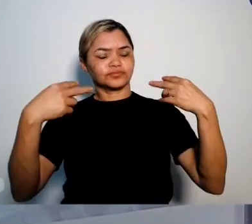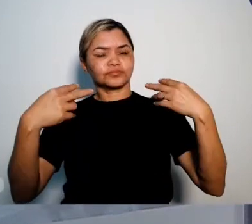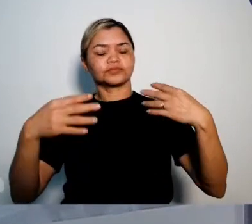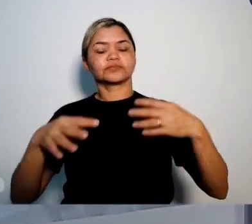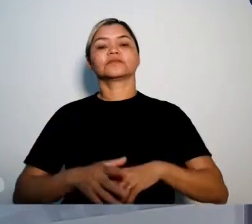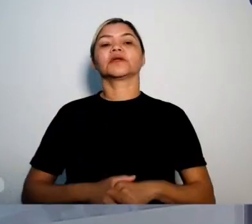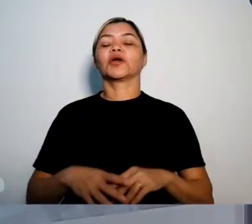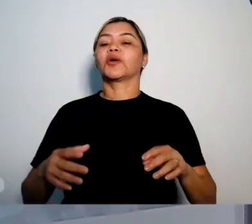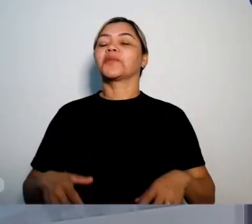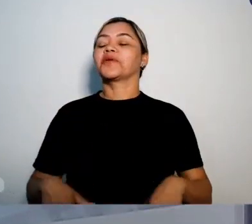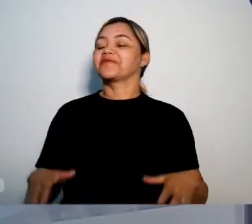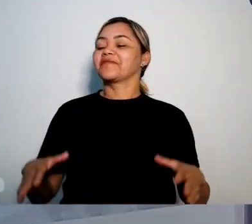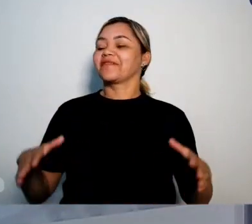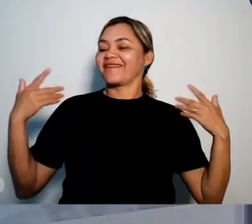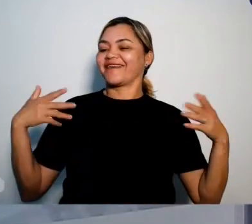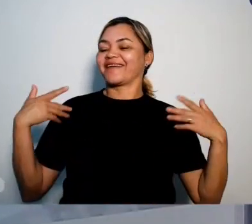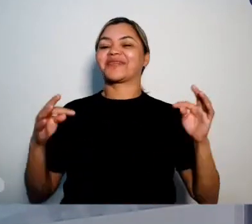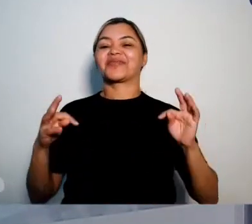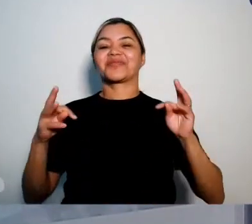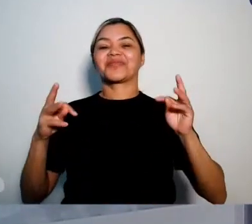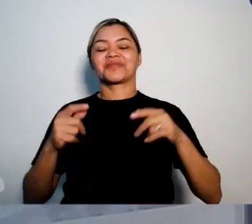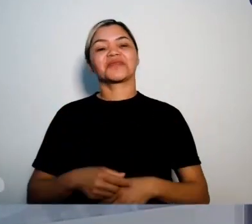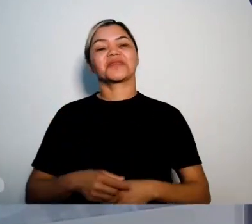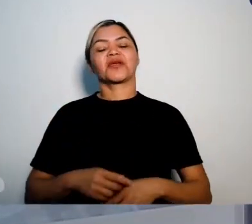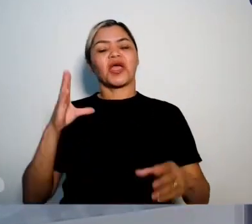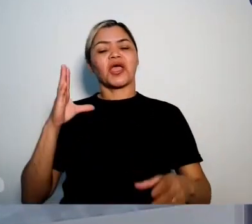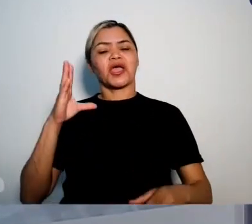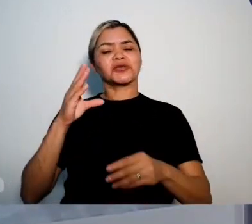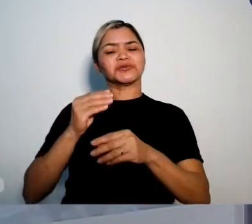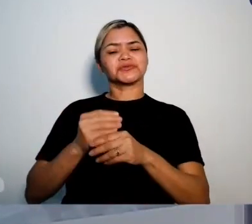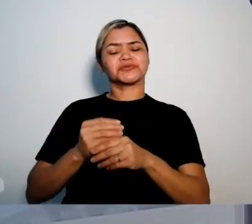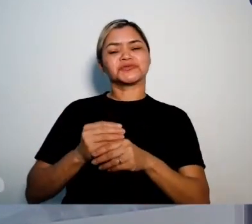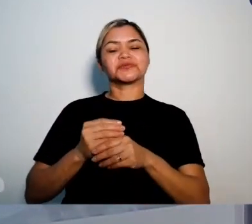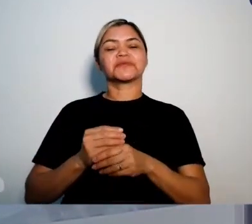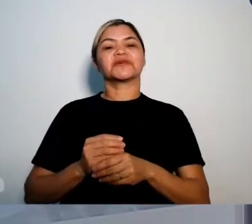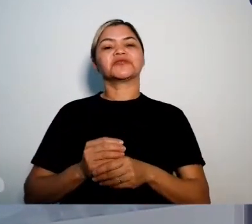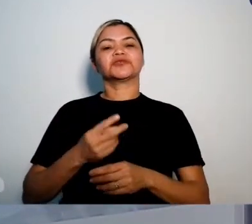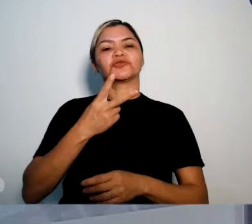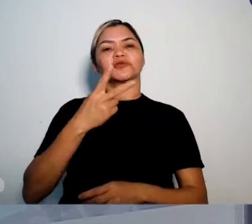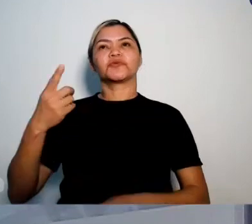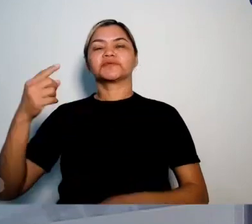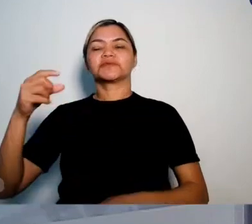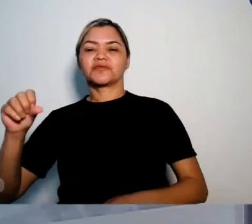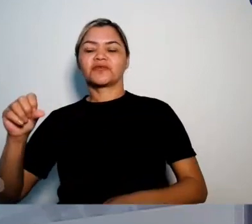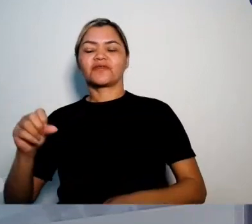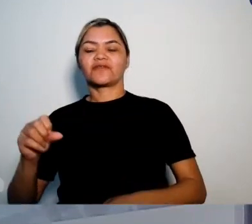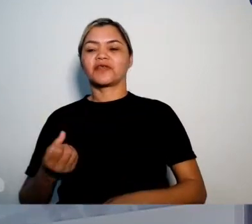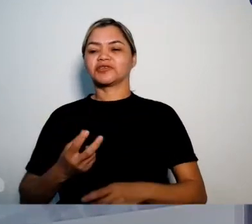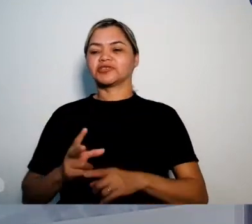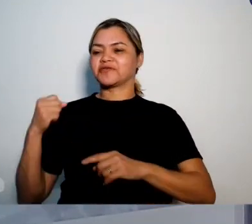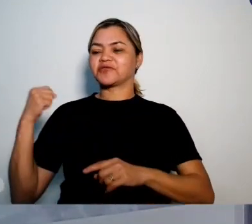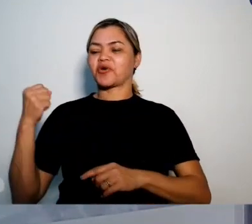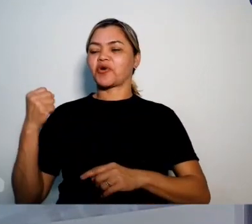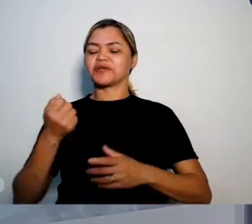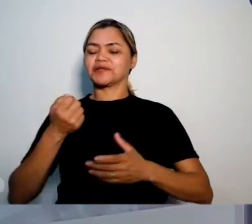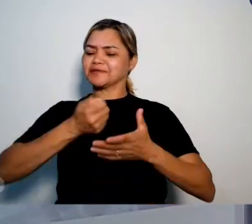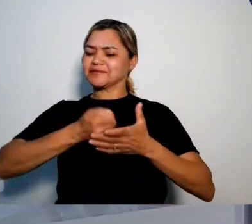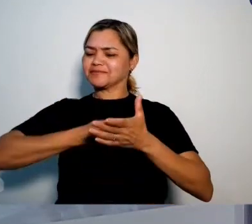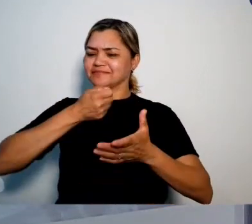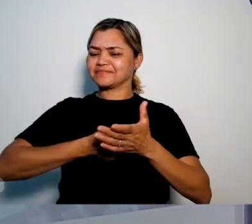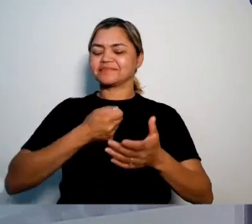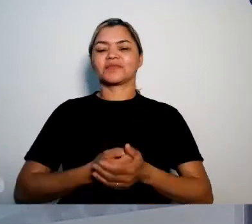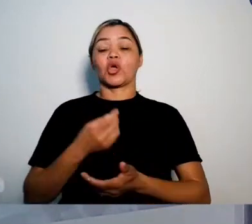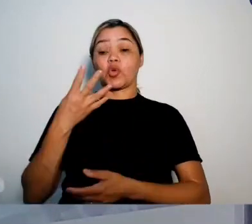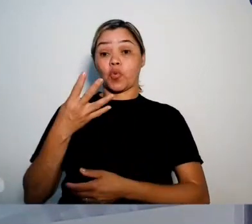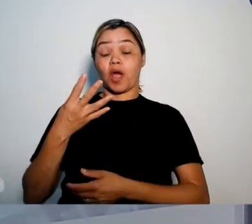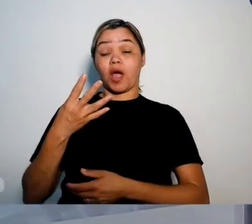de 2019, de conquistas e lutas. Tive a oportunidade de presidir 4 audiências públicas ou reuniões